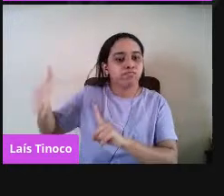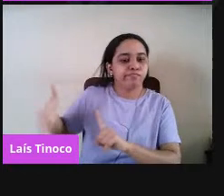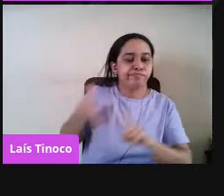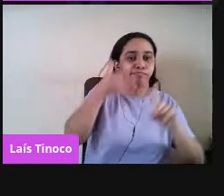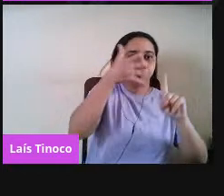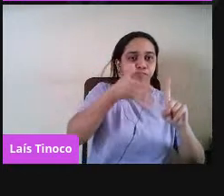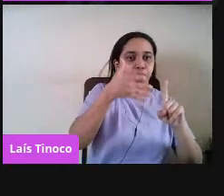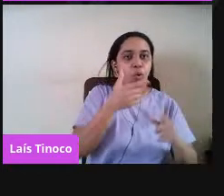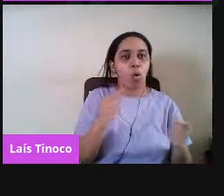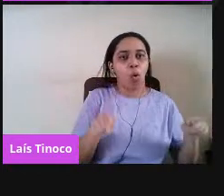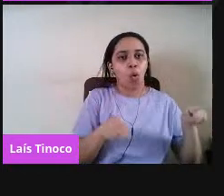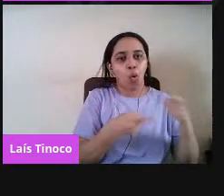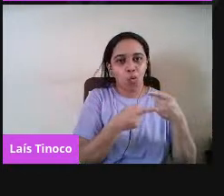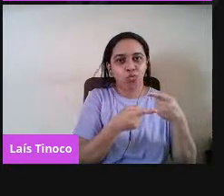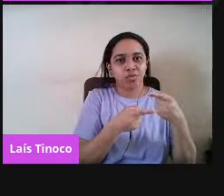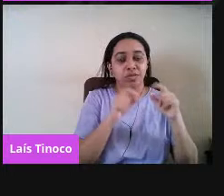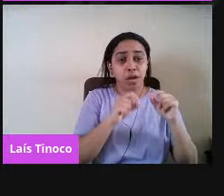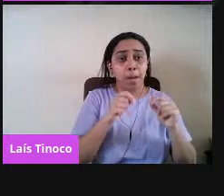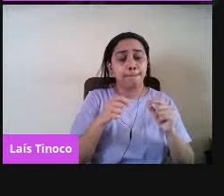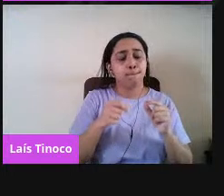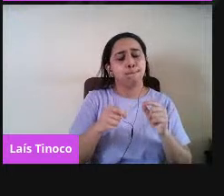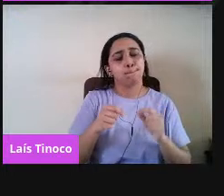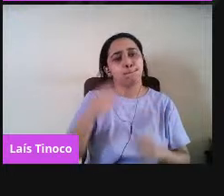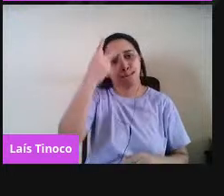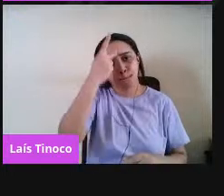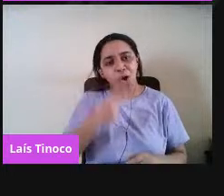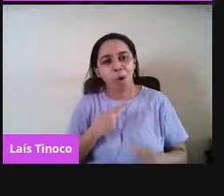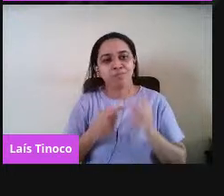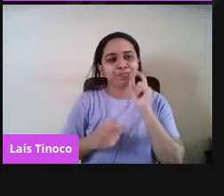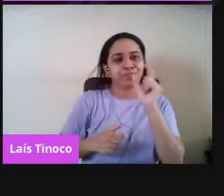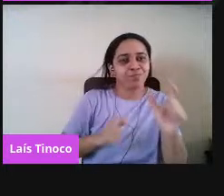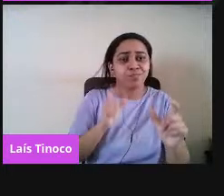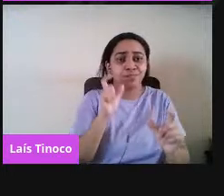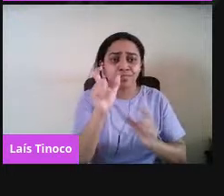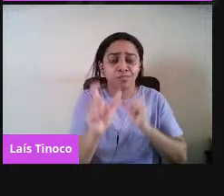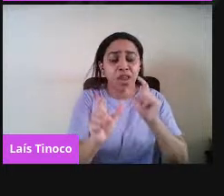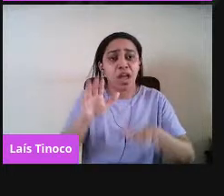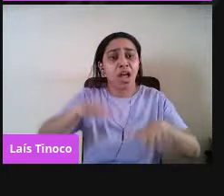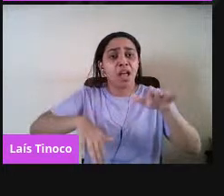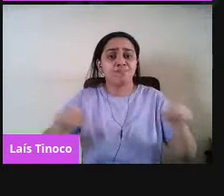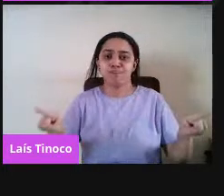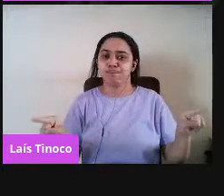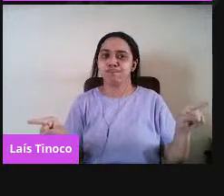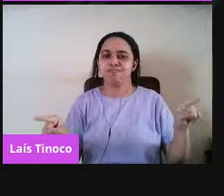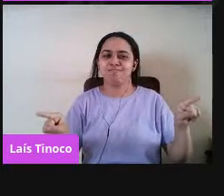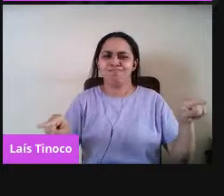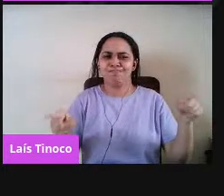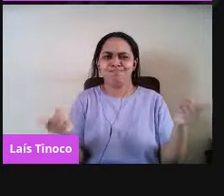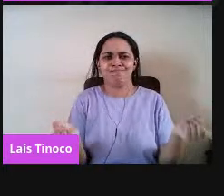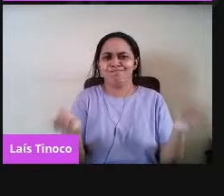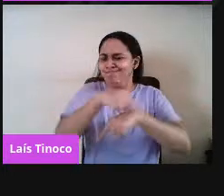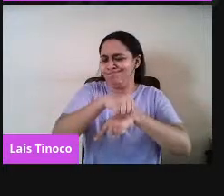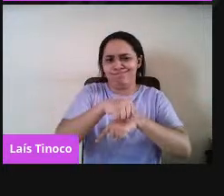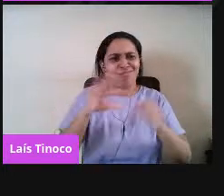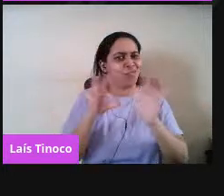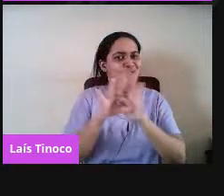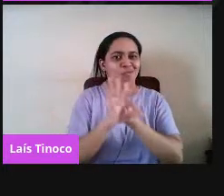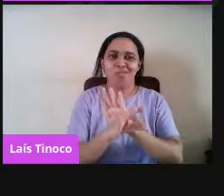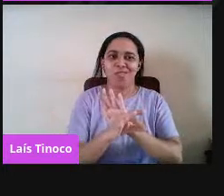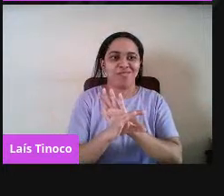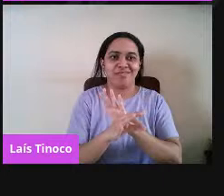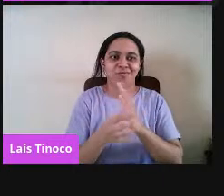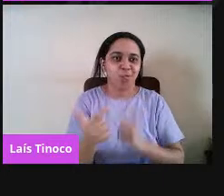seus próprios termos, as suas assunções acabam por se manifestar como incompatíveis, contraditórias ou incoerentes. Ele quis mostrar